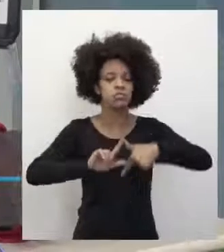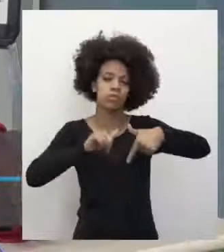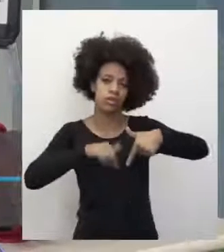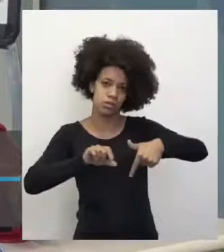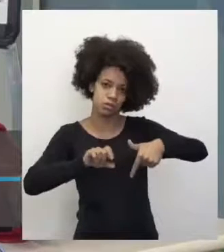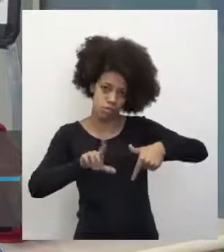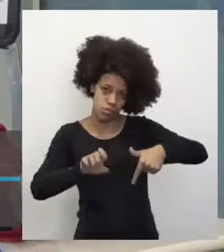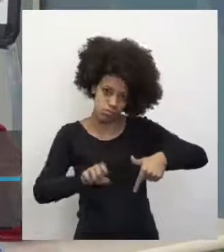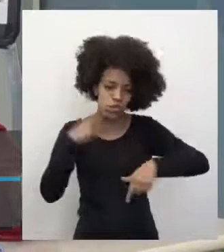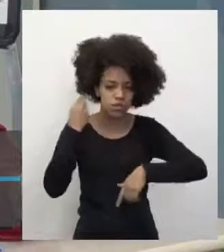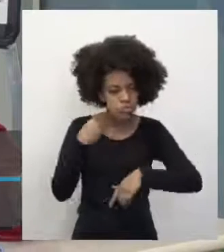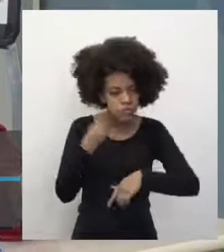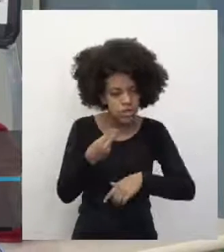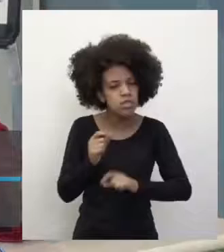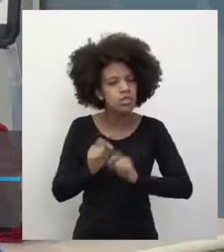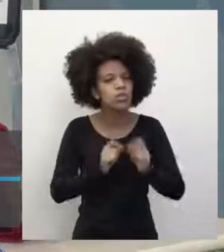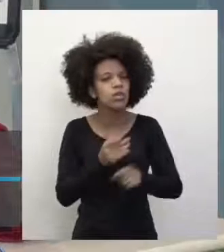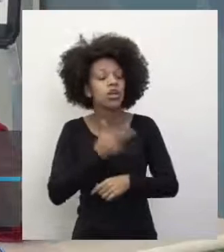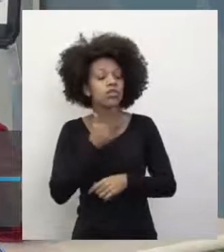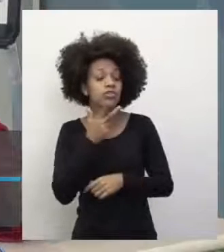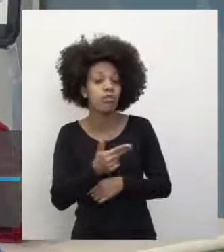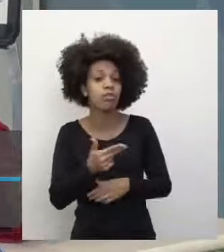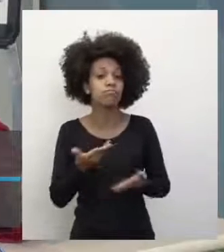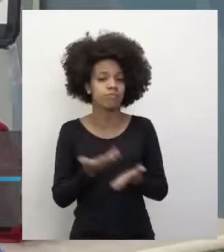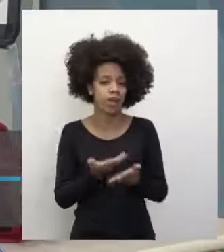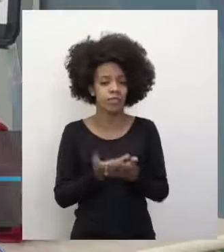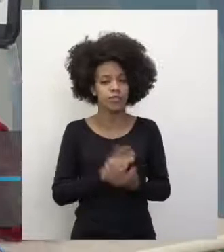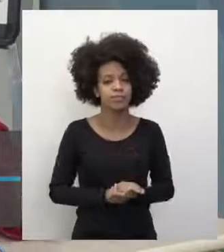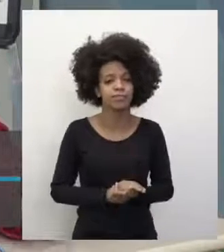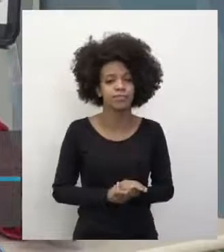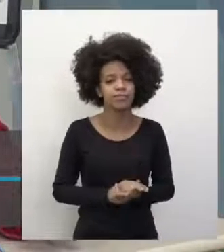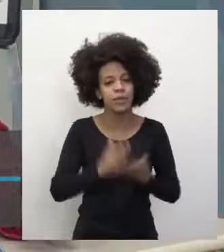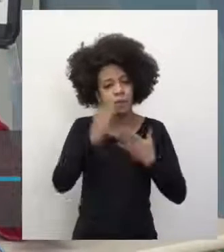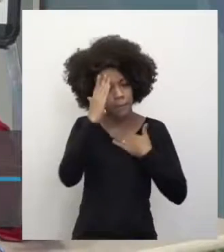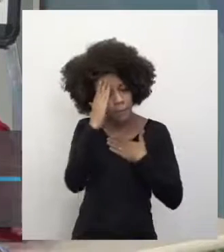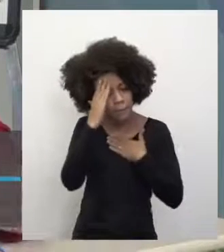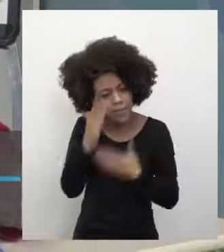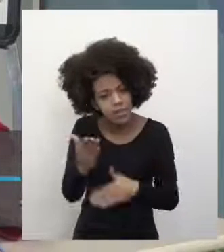pouquinho pra gente o que vocês acharam da aula que vocês acabaram de assistir, tá bom? Olha, gente, muito